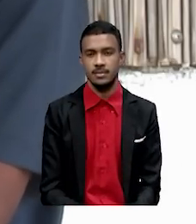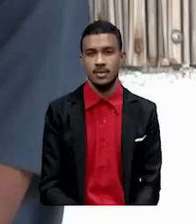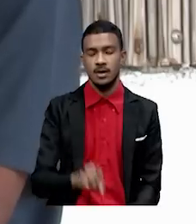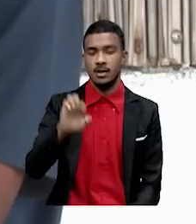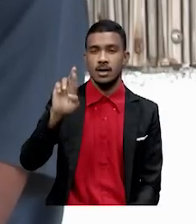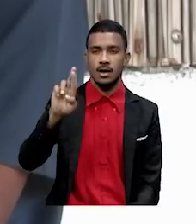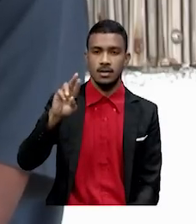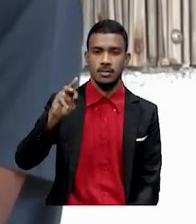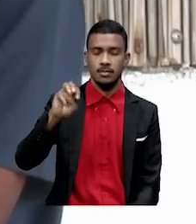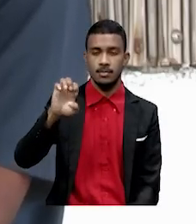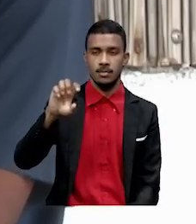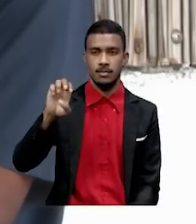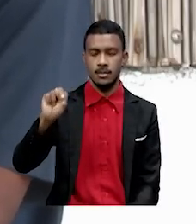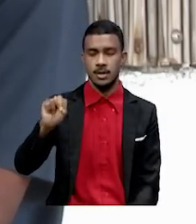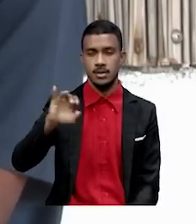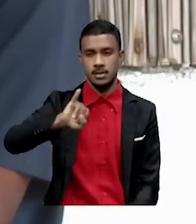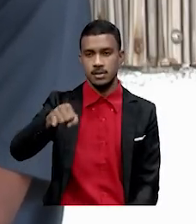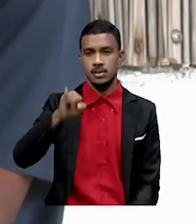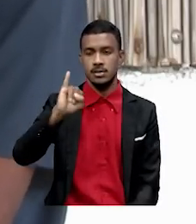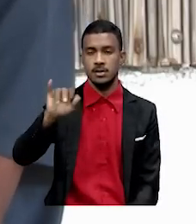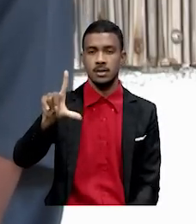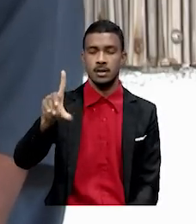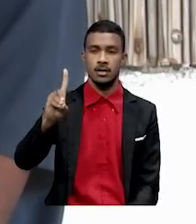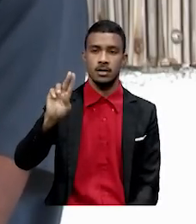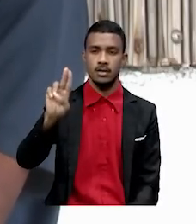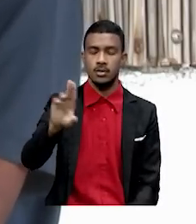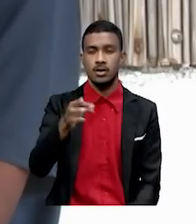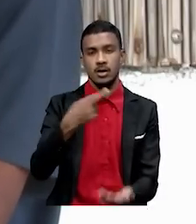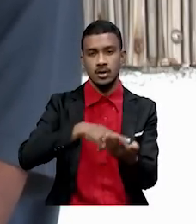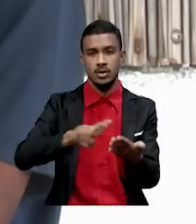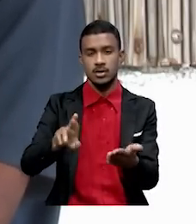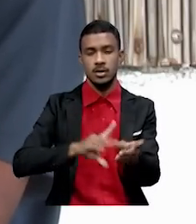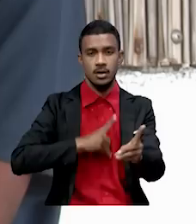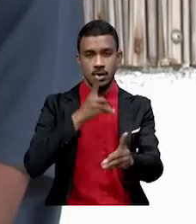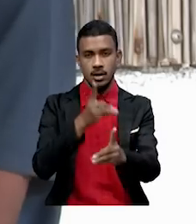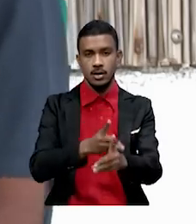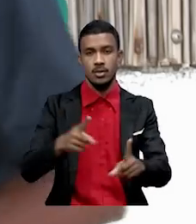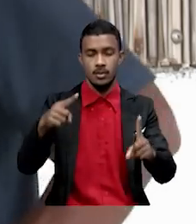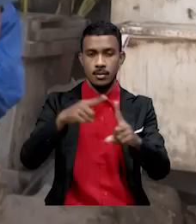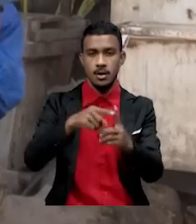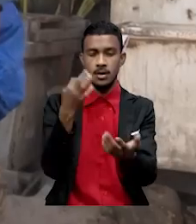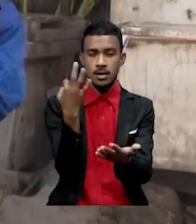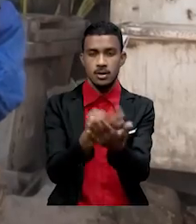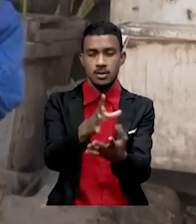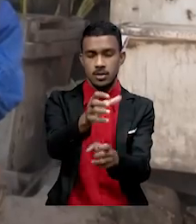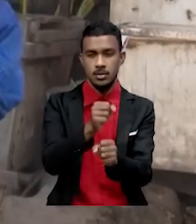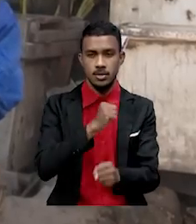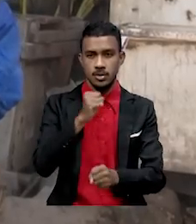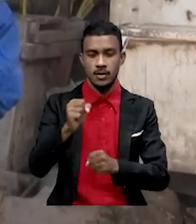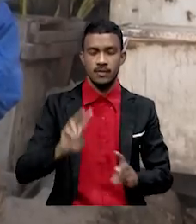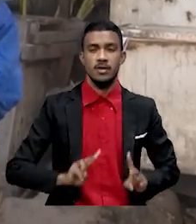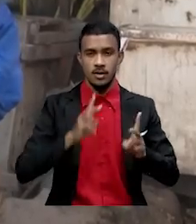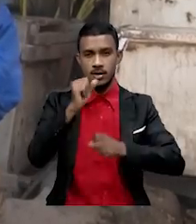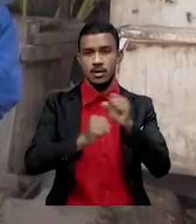Hermenezildo Fraga, uang kia kateten. Ni resisto ona ni direito ba pensão veterano nian. Ia tinan rihun